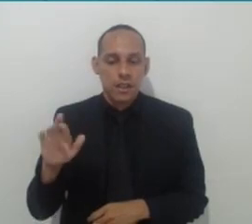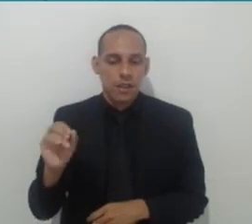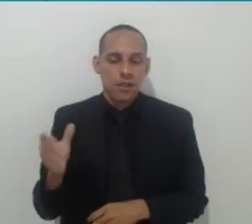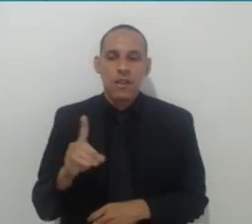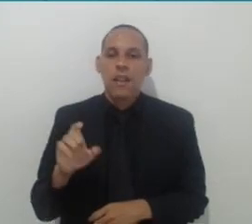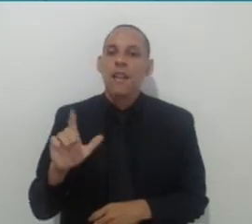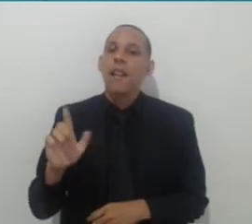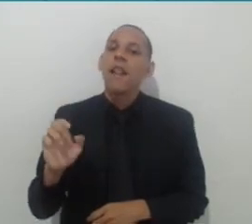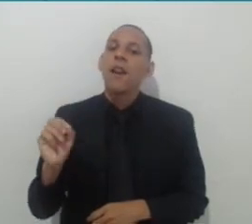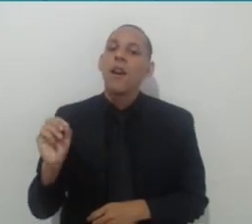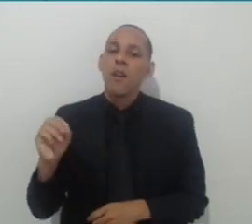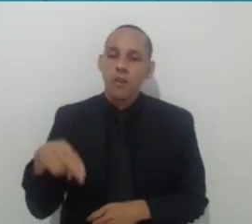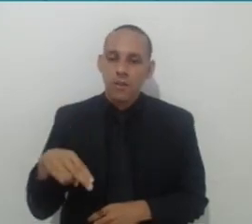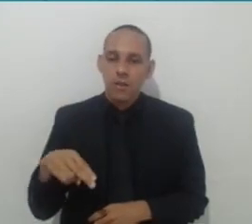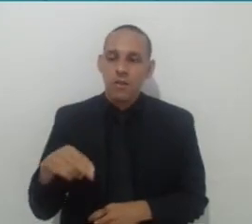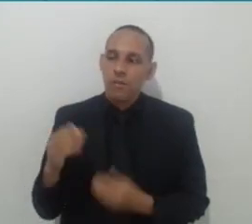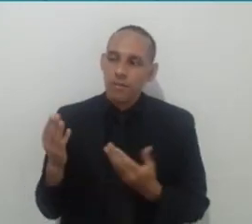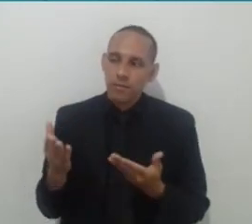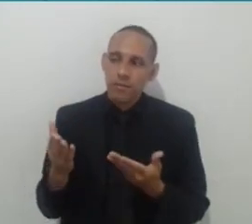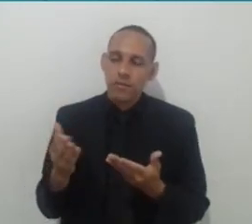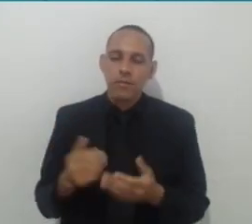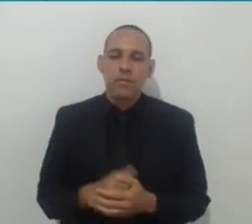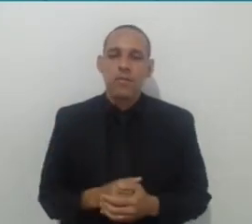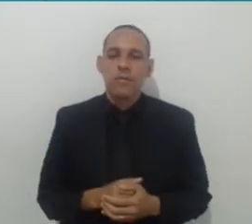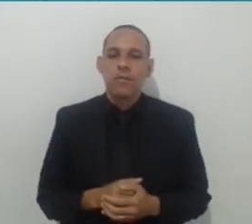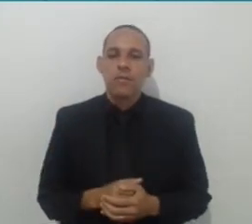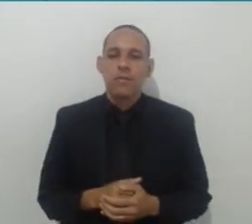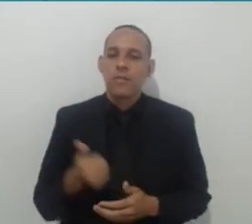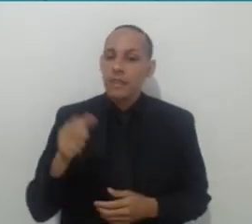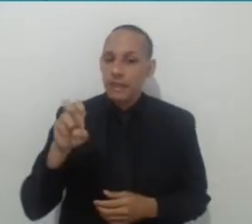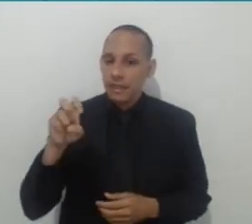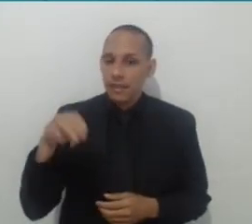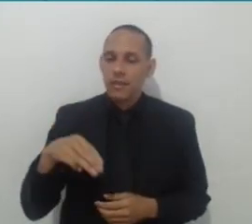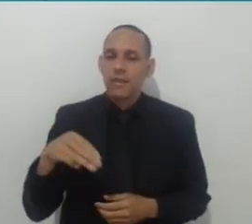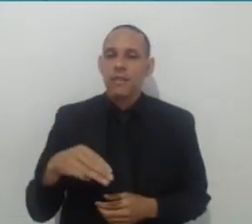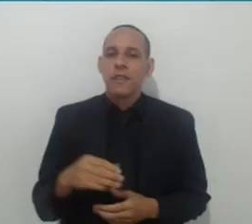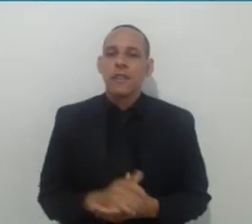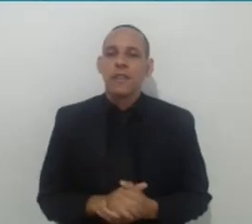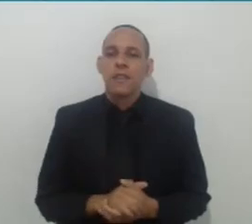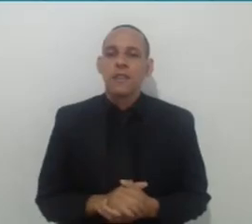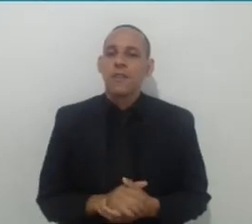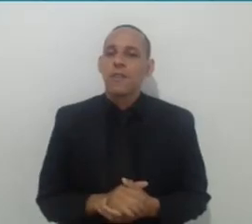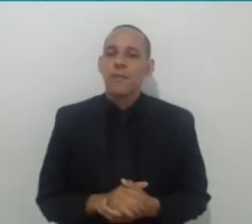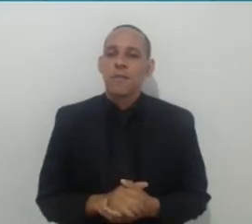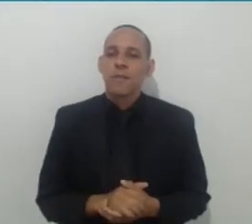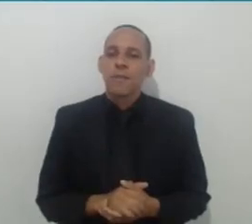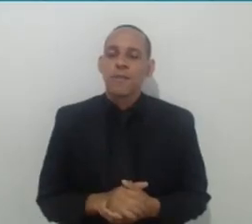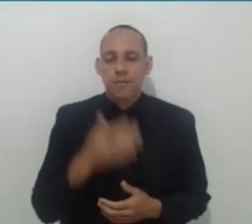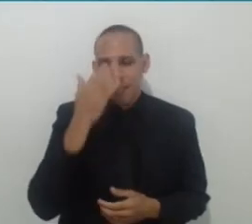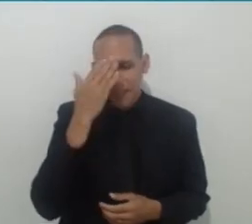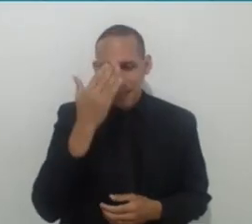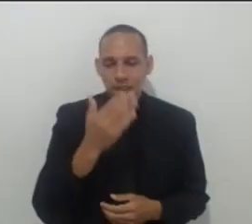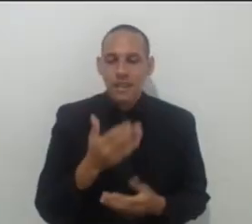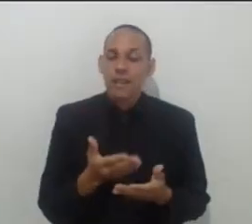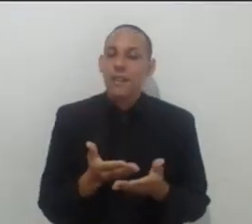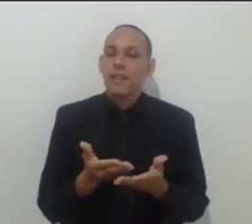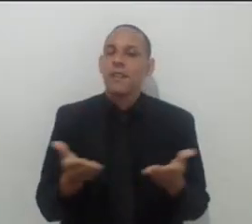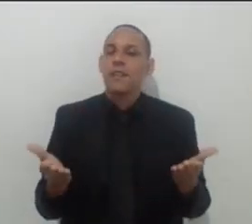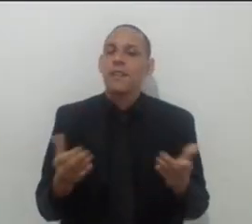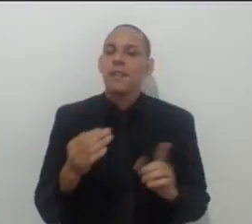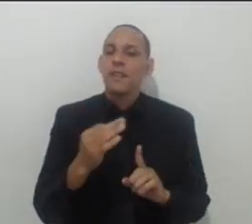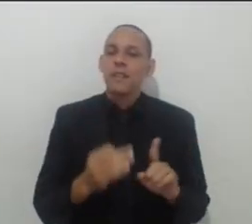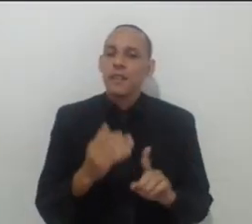litisconsórcios. Pois não, Vossa Excelência dispõe de 15 minutos. Excelentíssimo Obrigado, excelência. Excelentíssimos